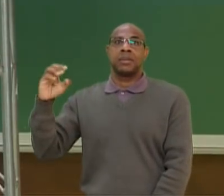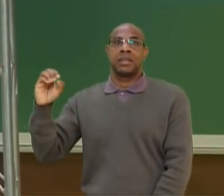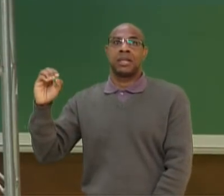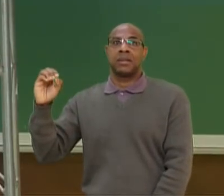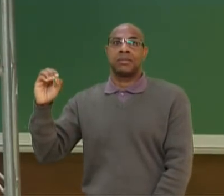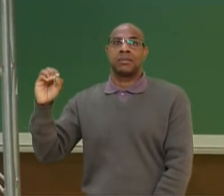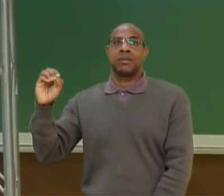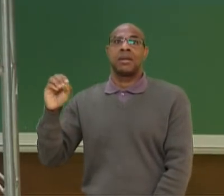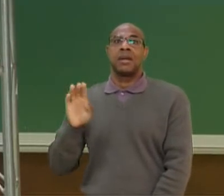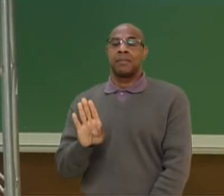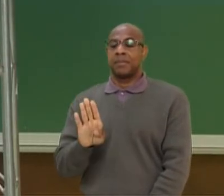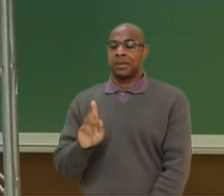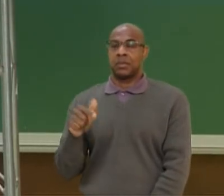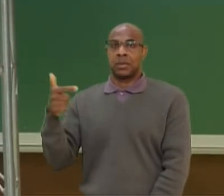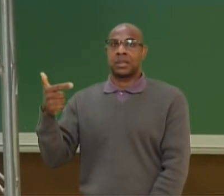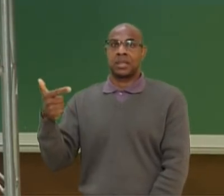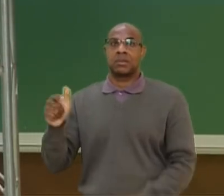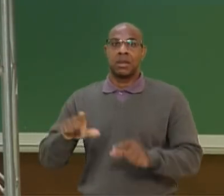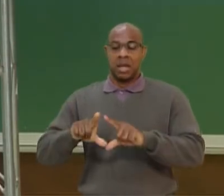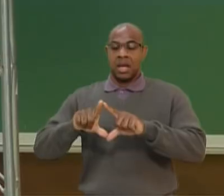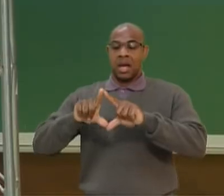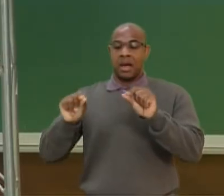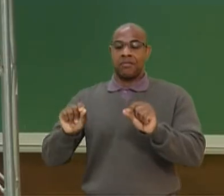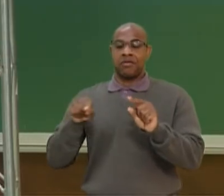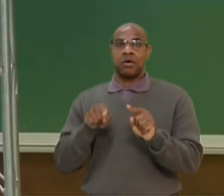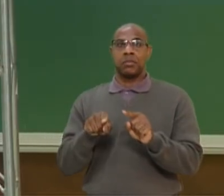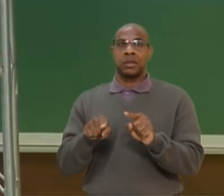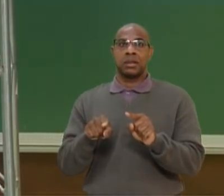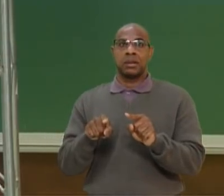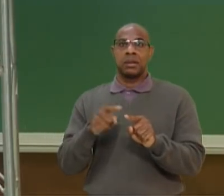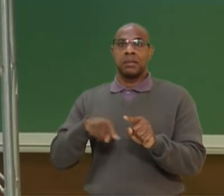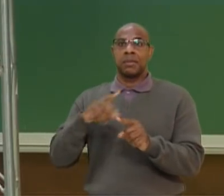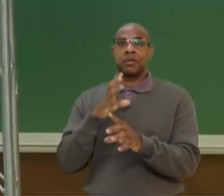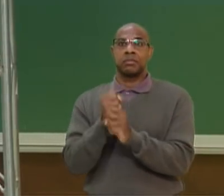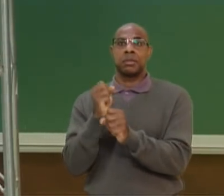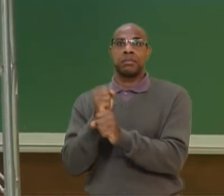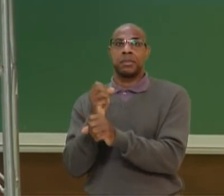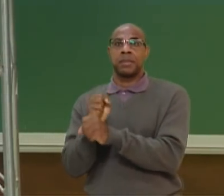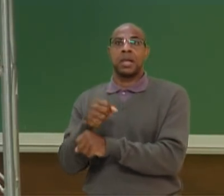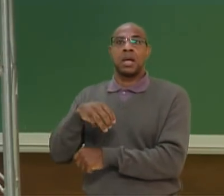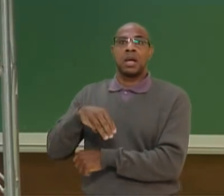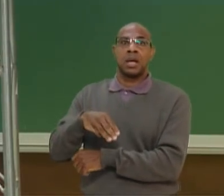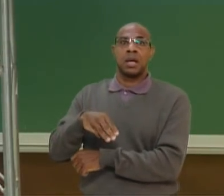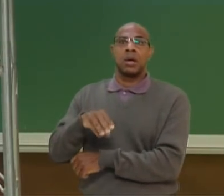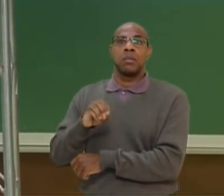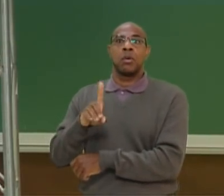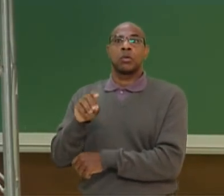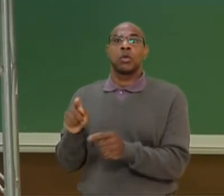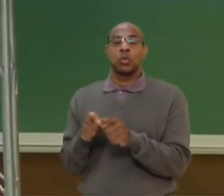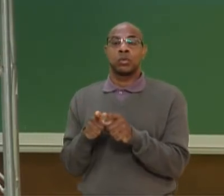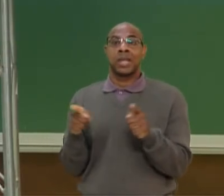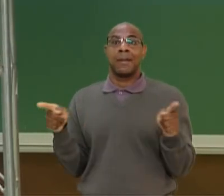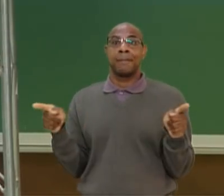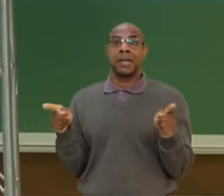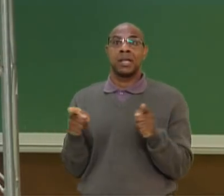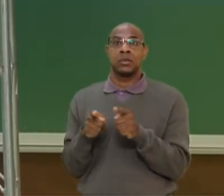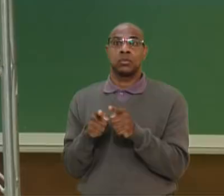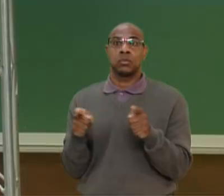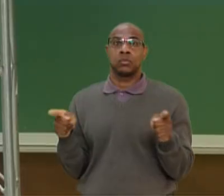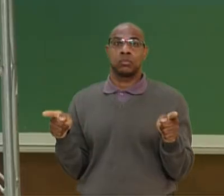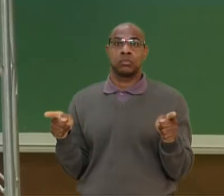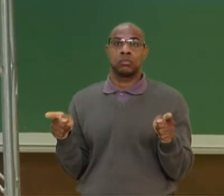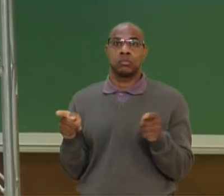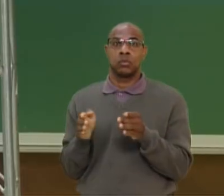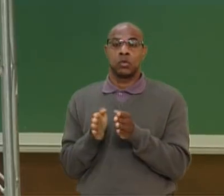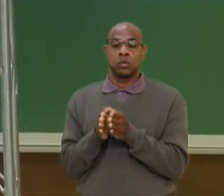nós definimos aqui a formulazinha para a gente calcular o módulo. Módulo é raiz quadrada de A ao quadrado